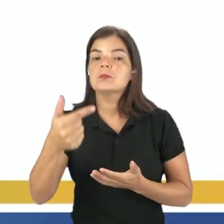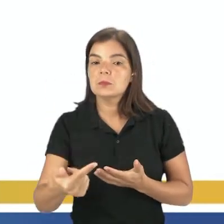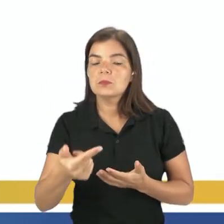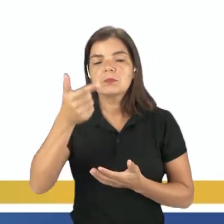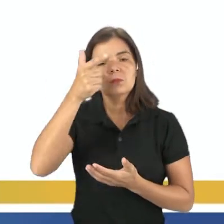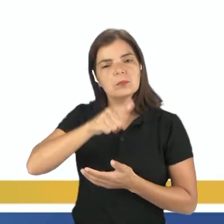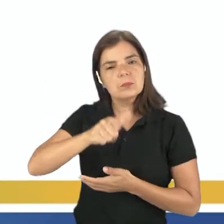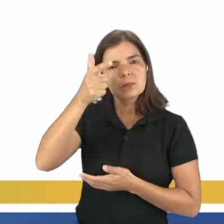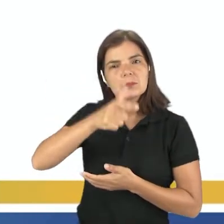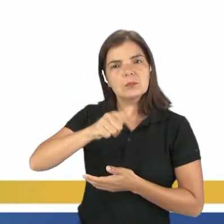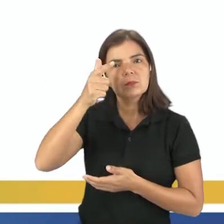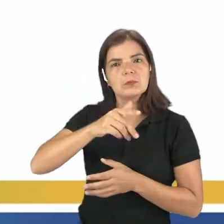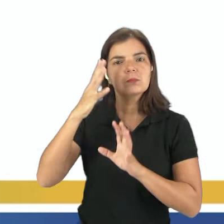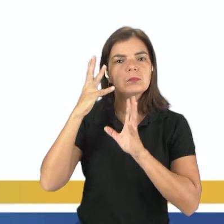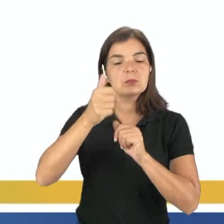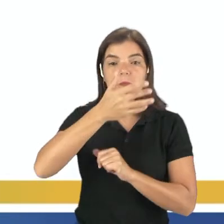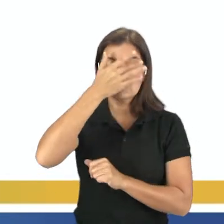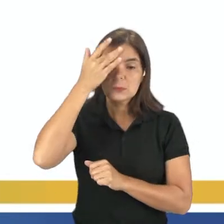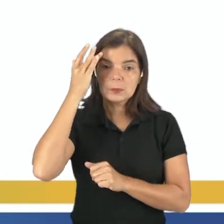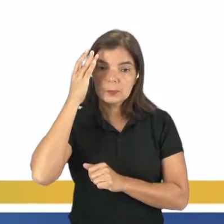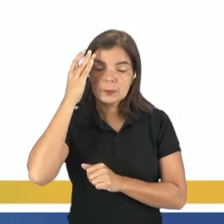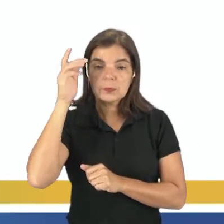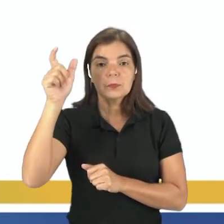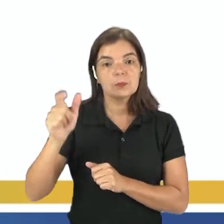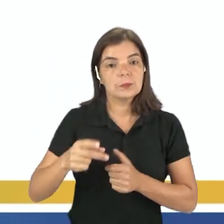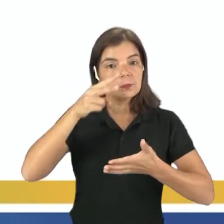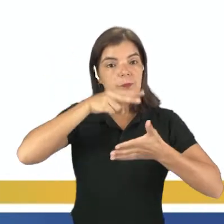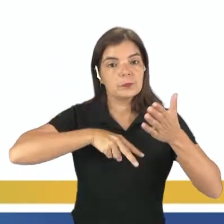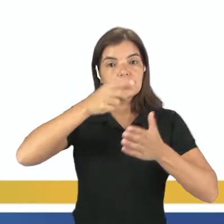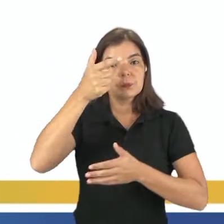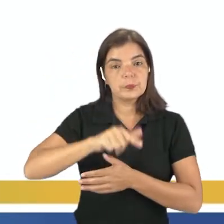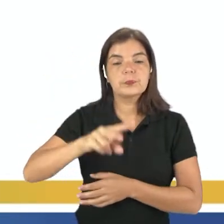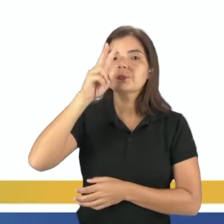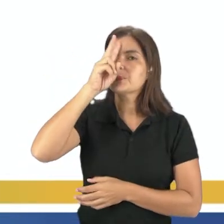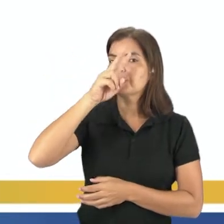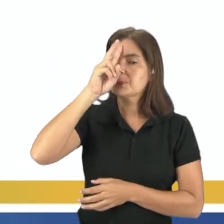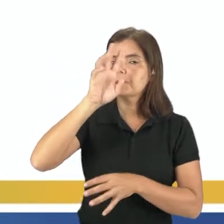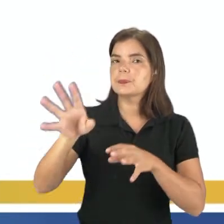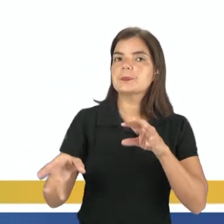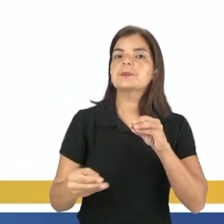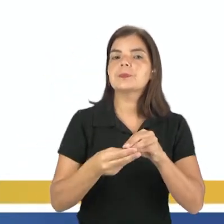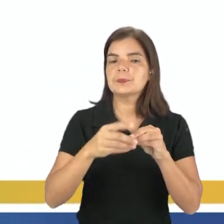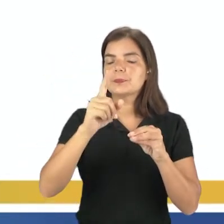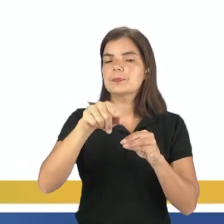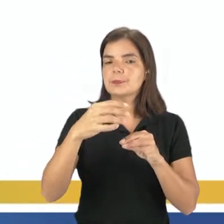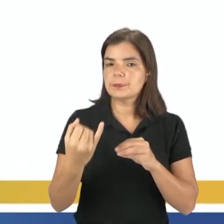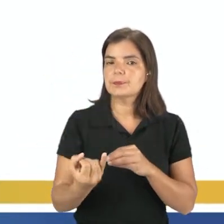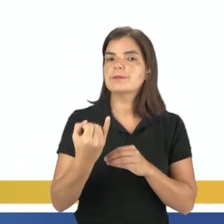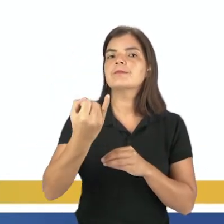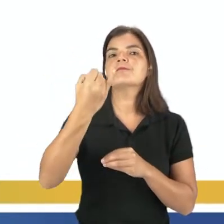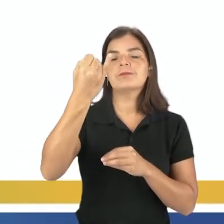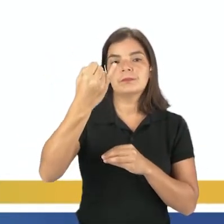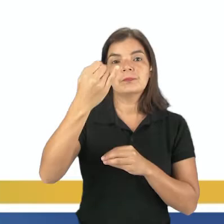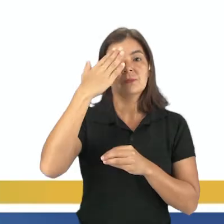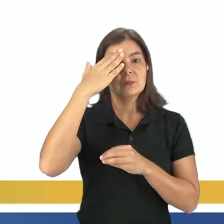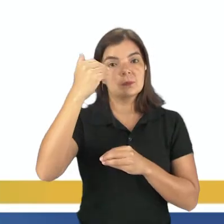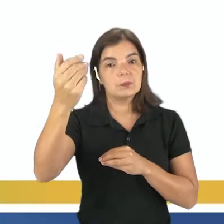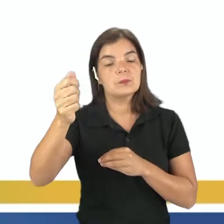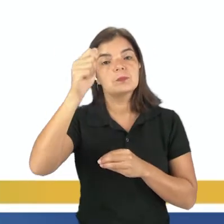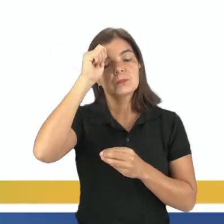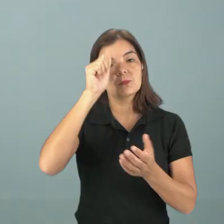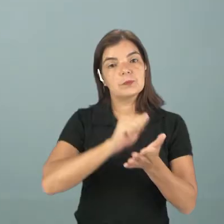Revise várias vezes. Peça para que alguém revise. Lembre-se que a sinopse é uma das portas de entrada para o sucesso da